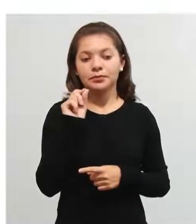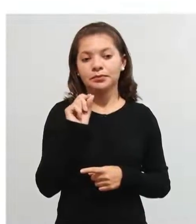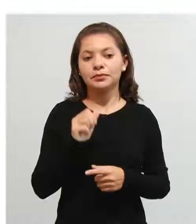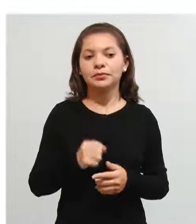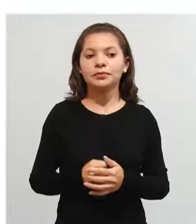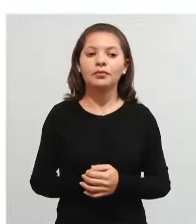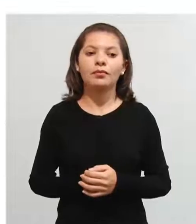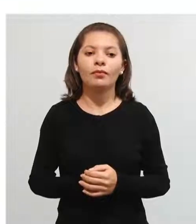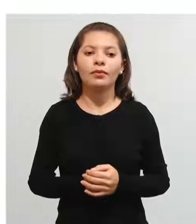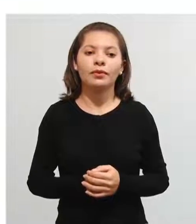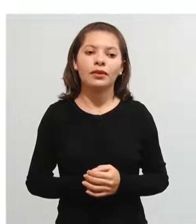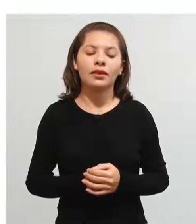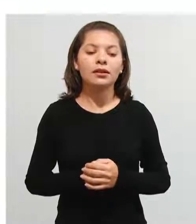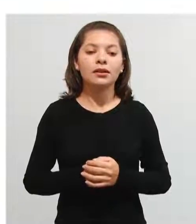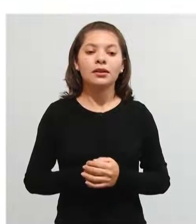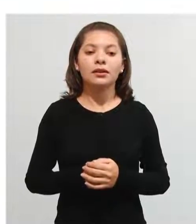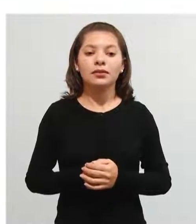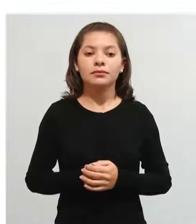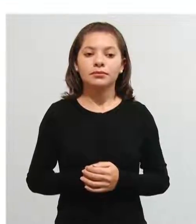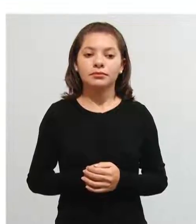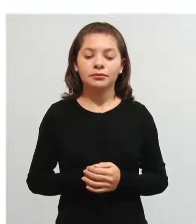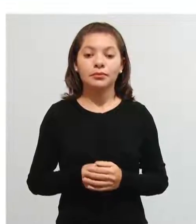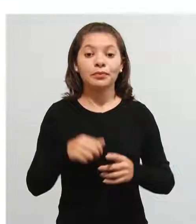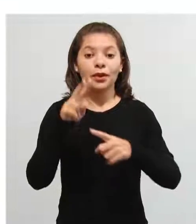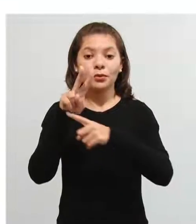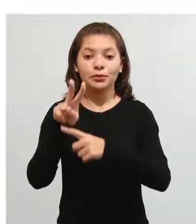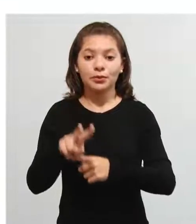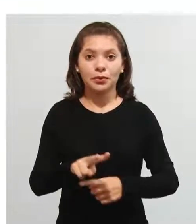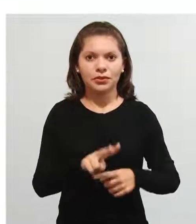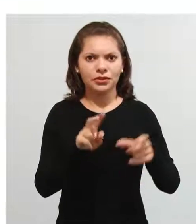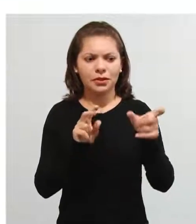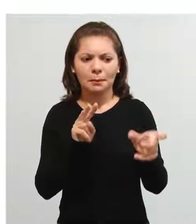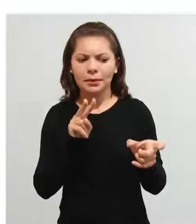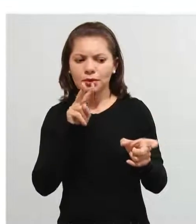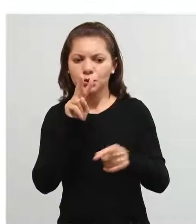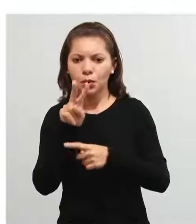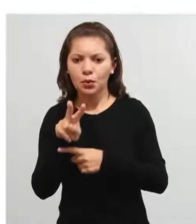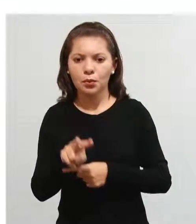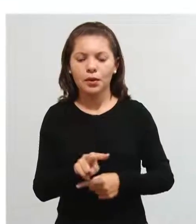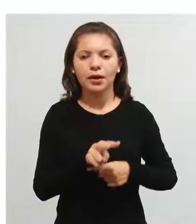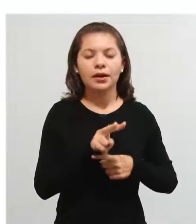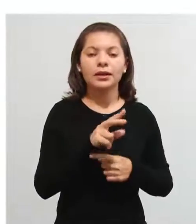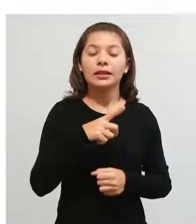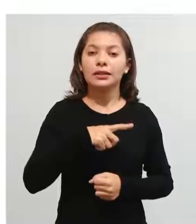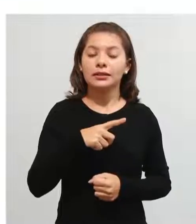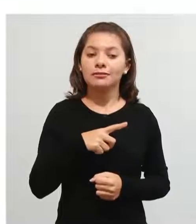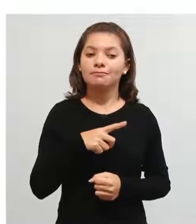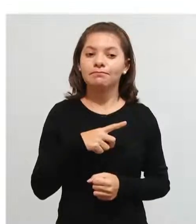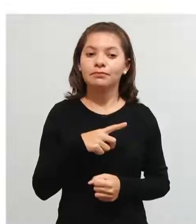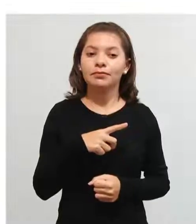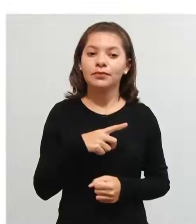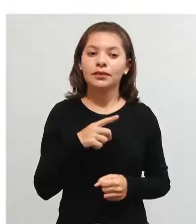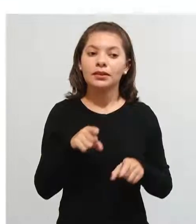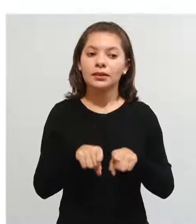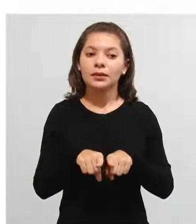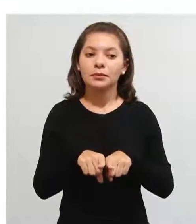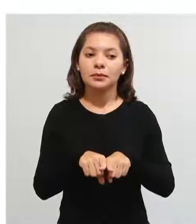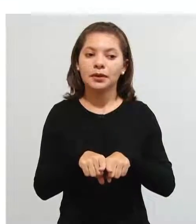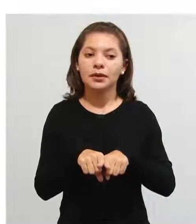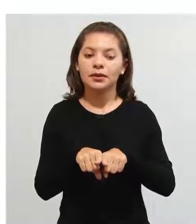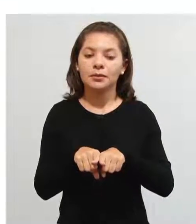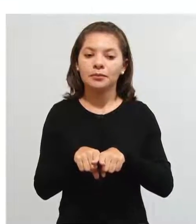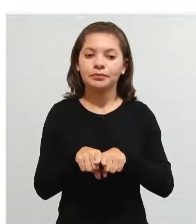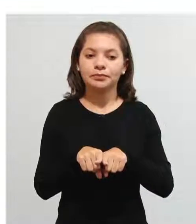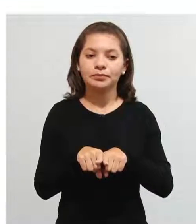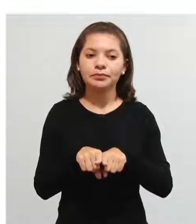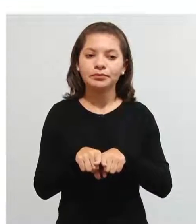o auditor, né? O agente de fiscalização, né? Tem a fiscalização e tem também o auditor fiscal,